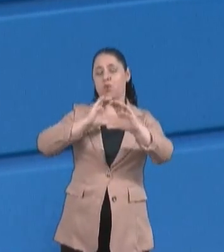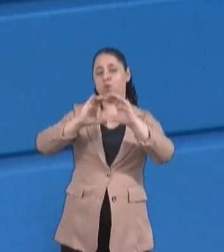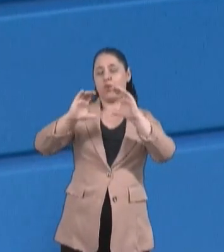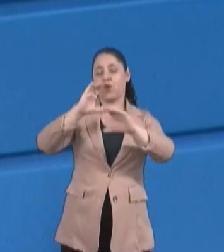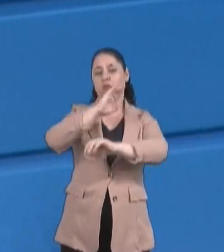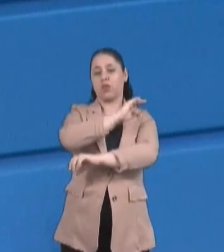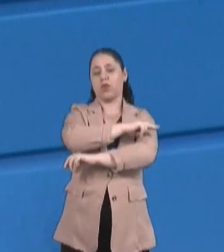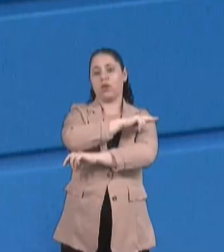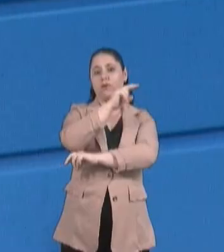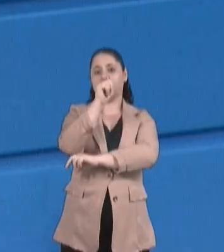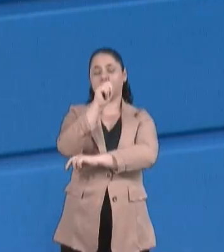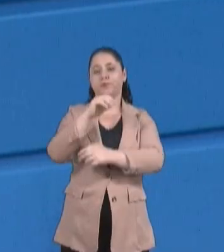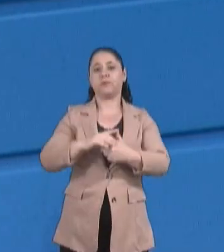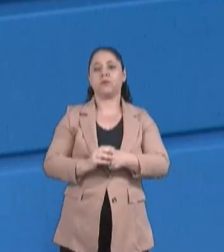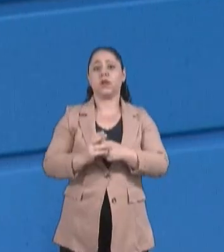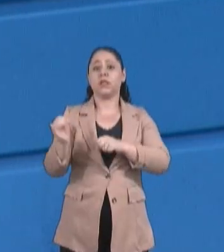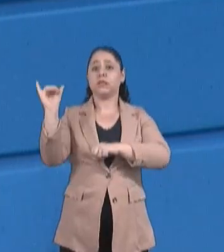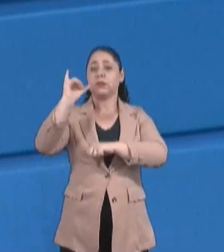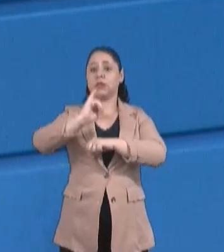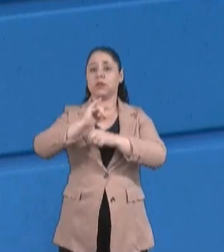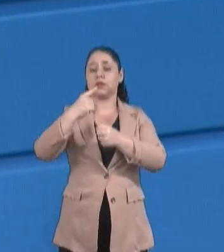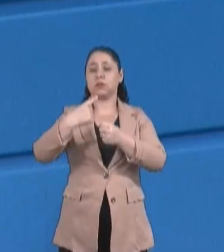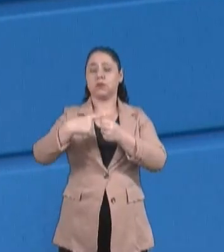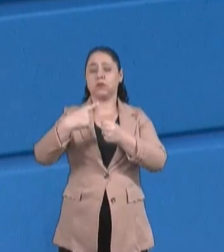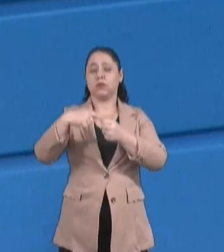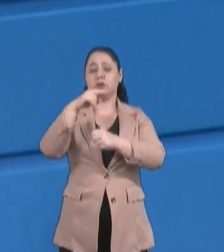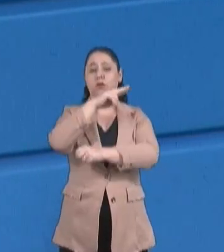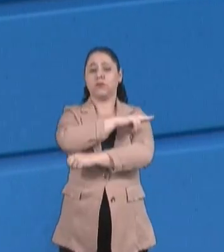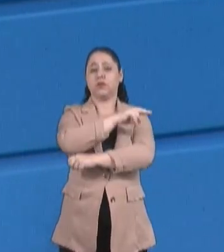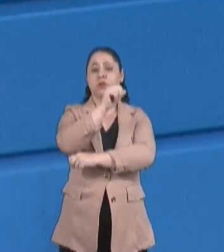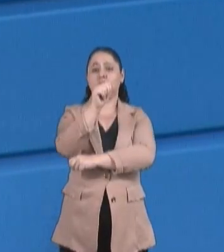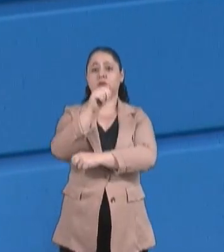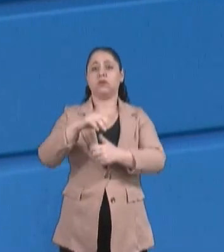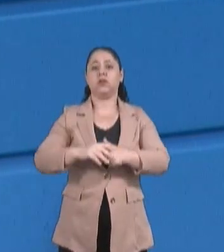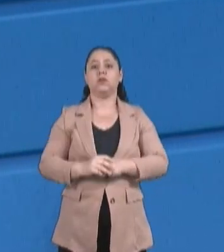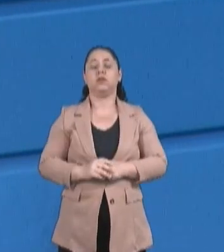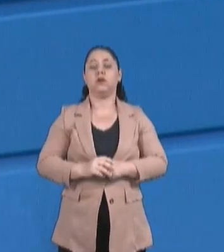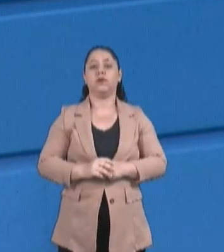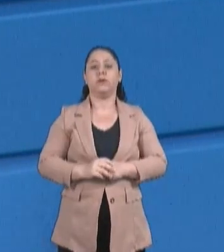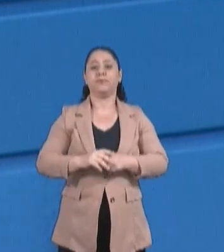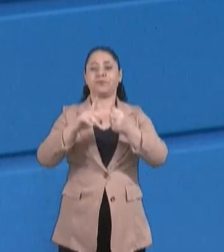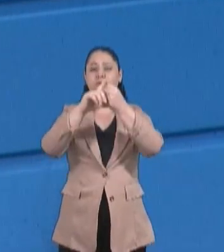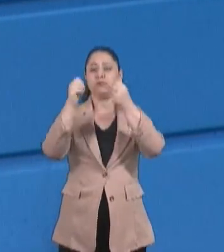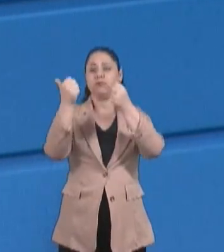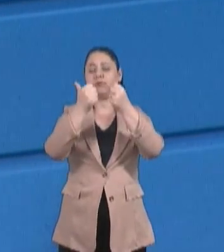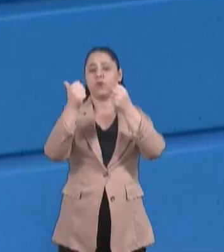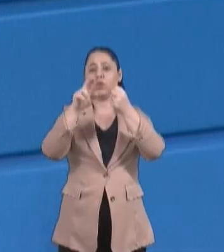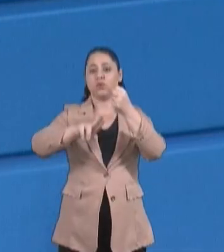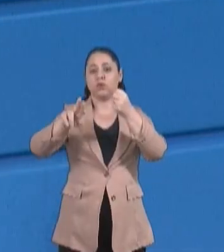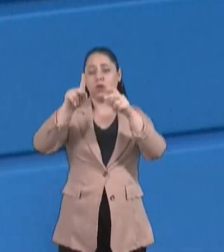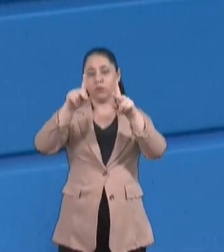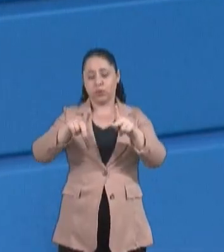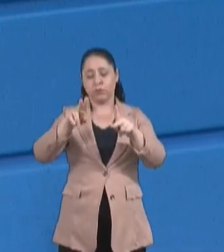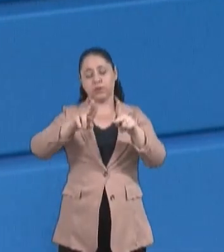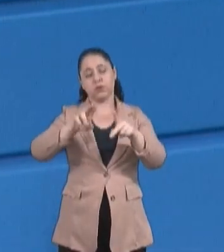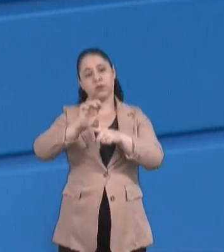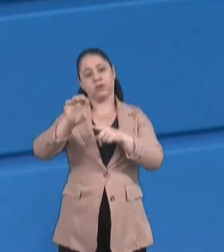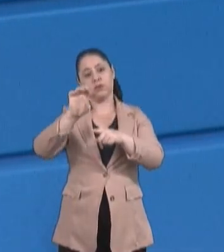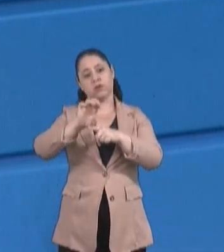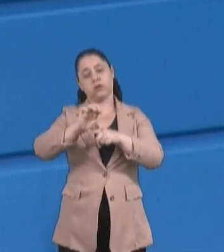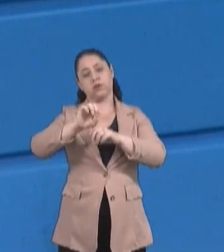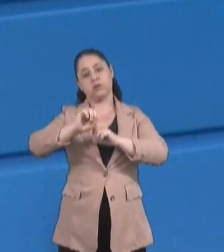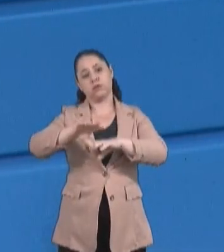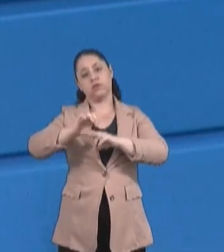de Nova Andradina, com sede no município de Nova Andradina. Artigo 1º. Fica declarado de utilidade pública estadual a